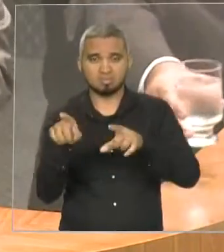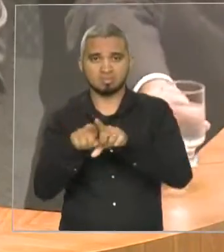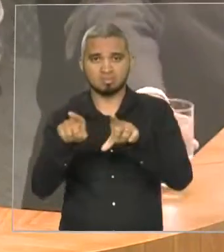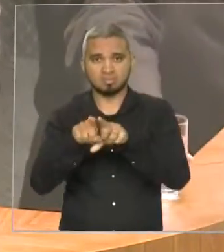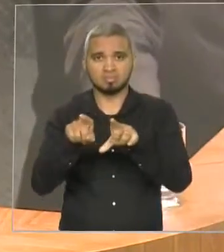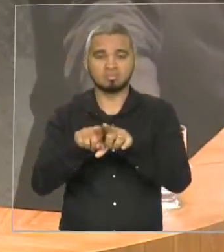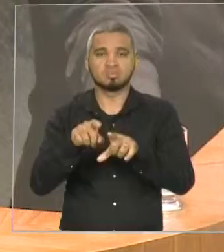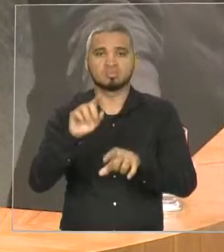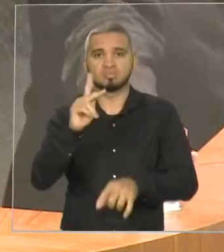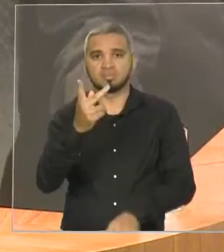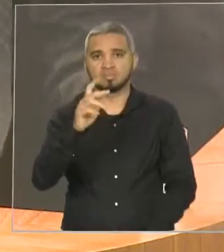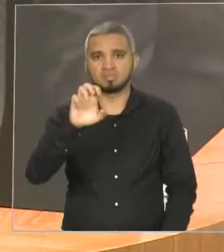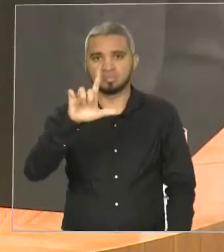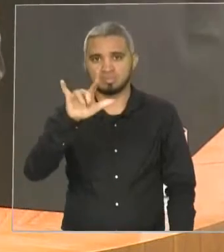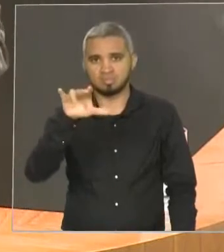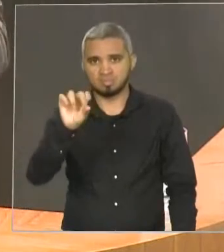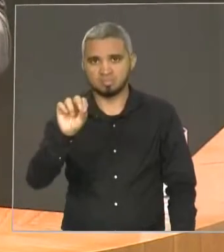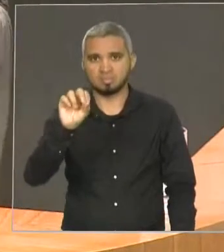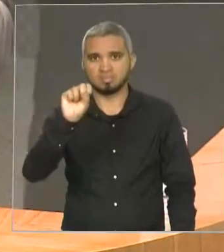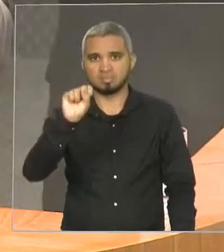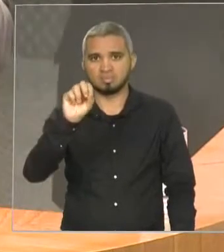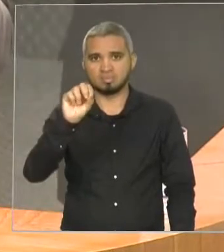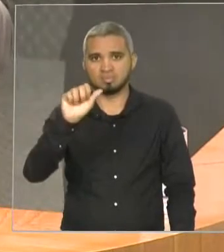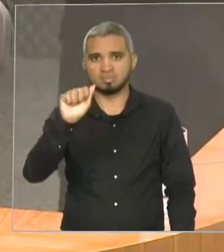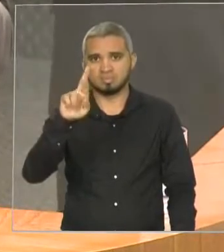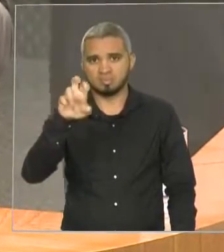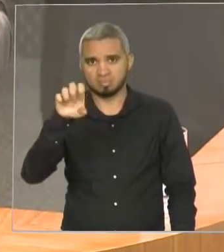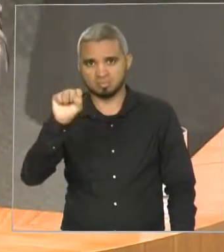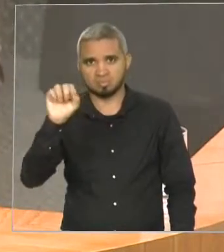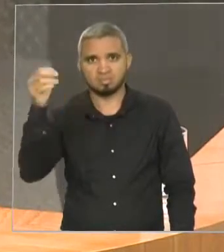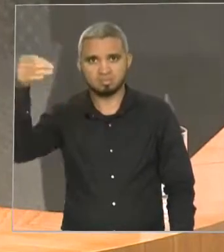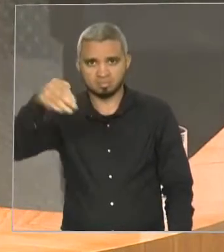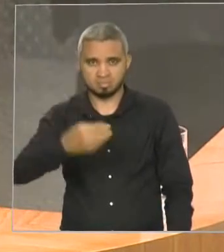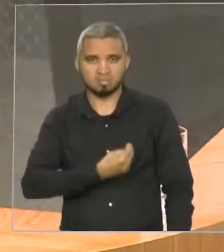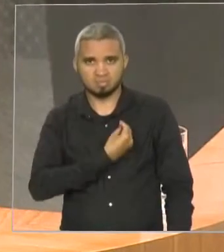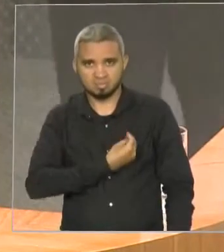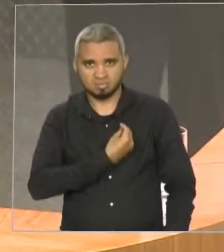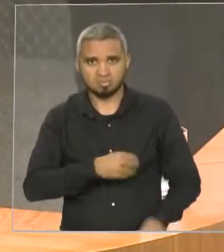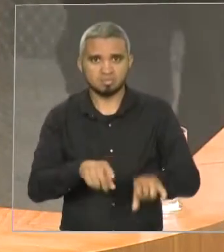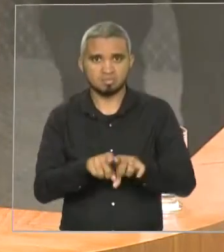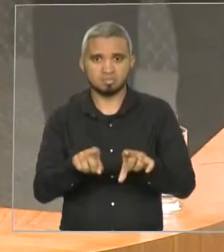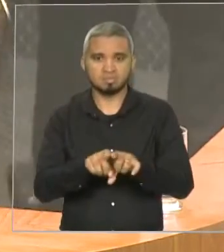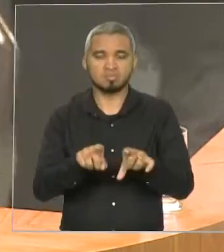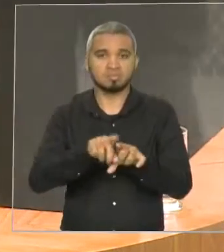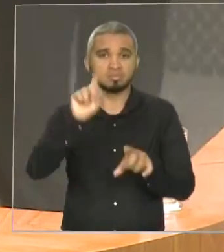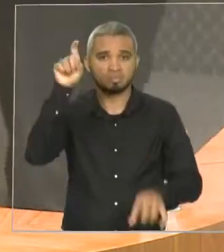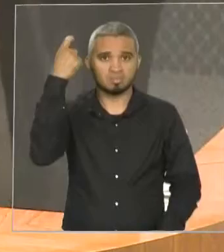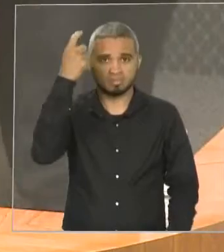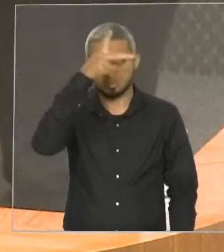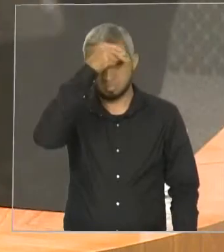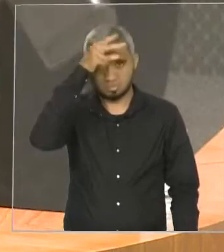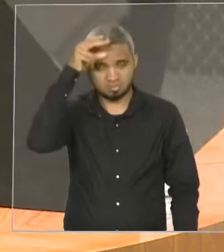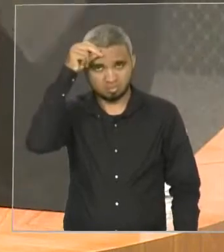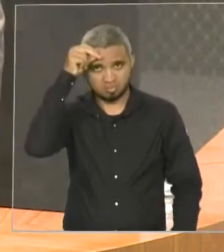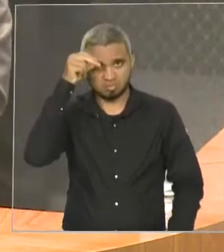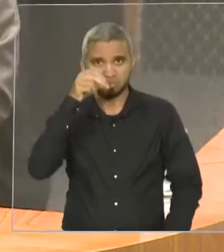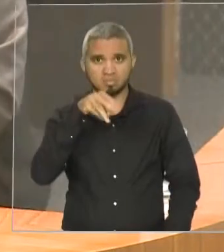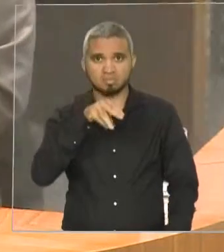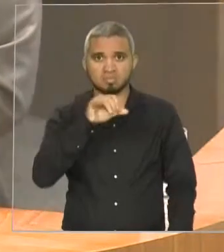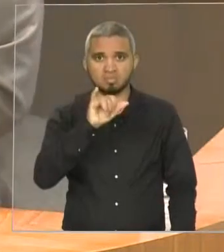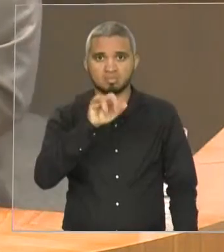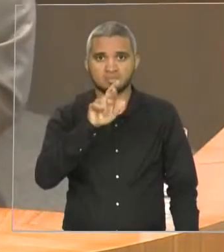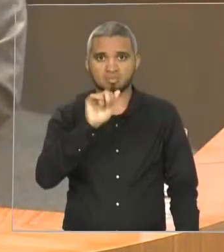de Hélio Soares, do ex-prefeito de Miranda do Norte, Júnior